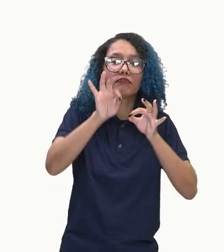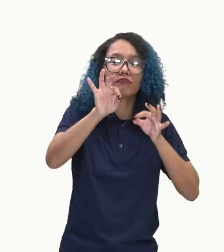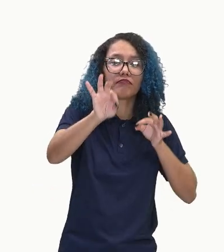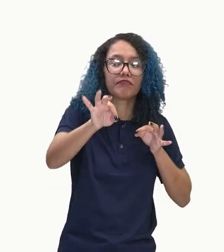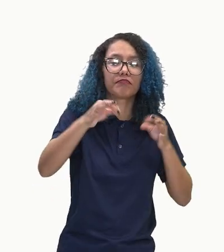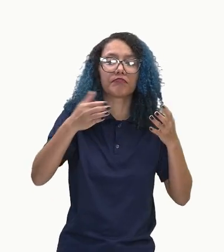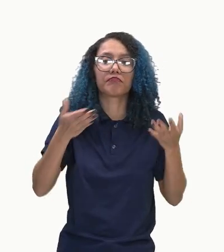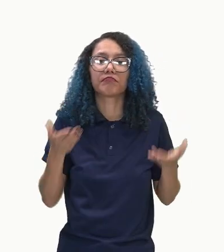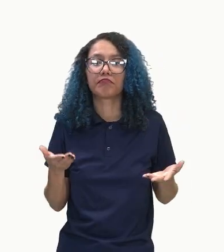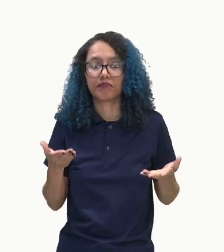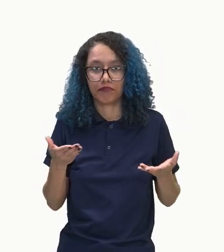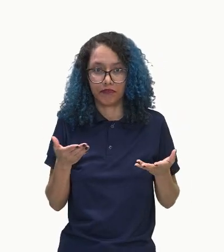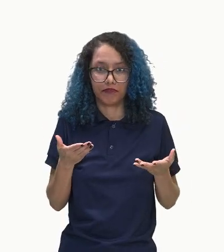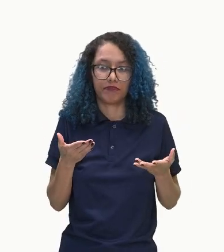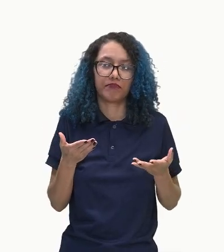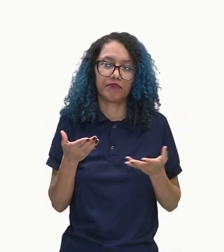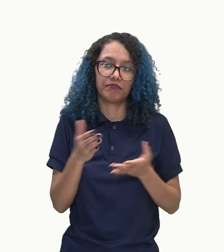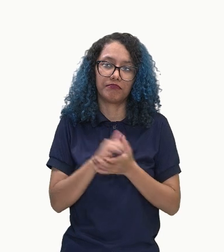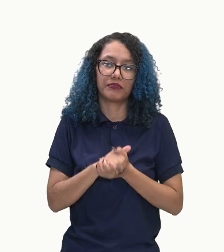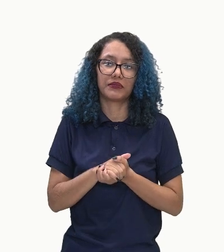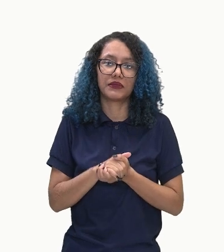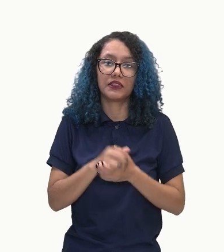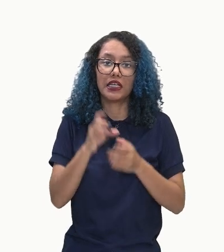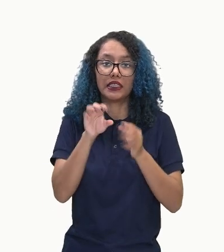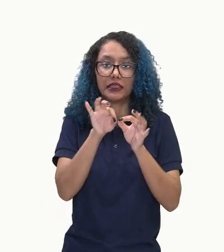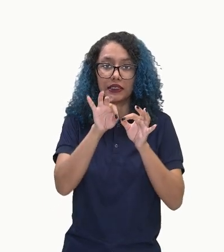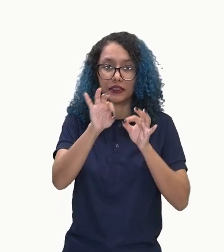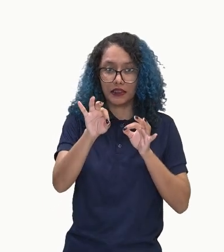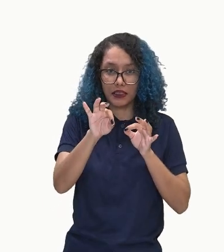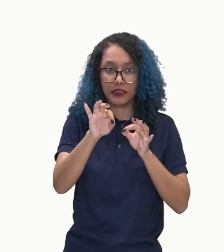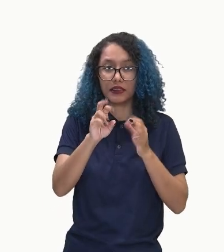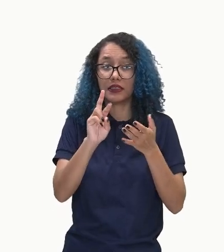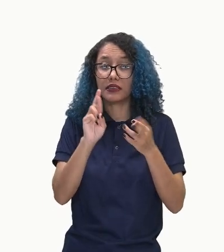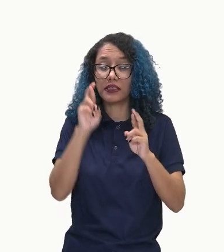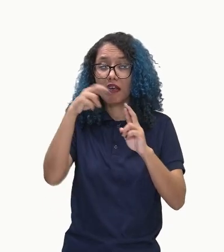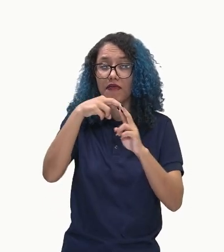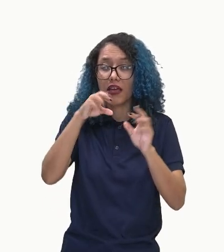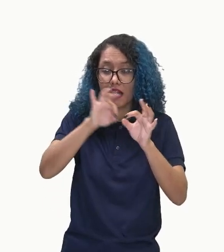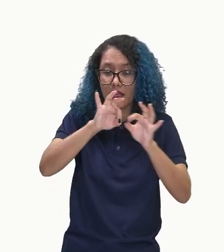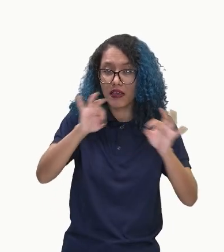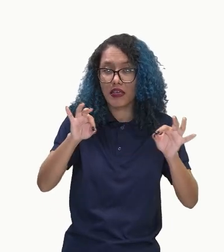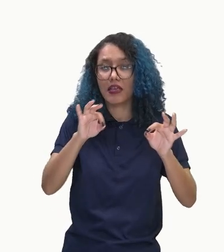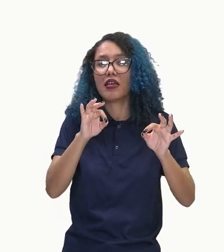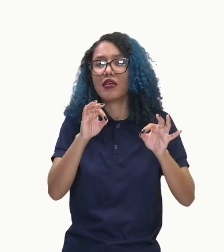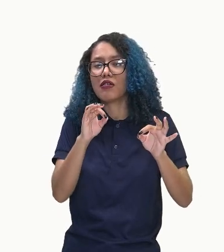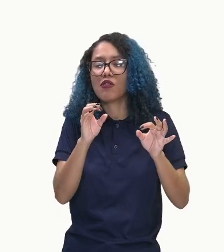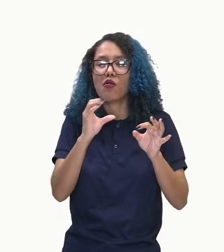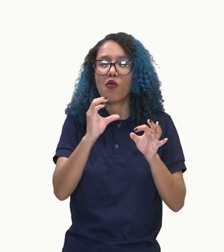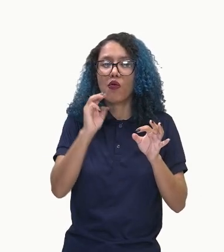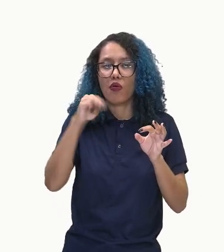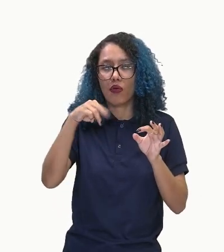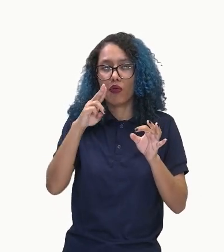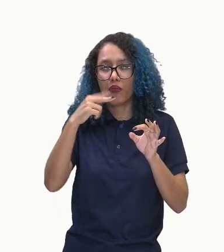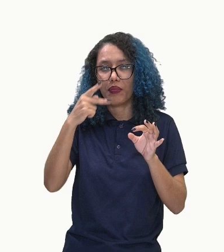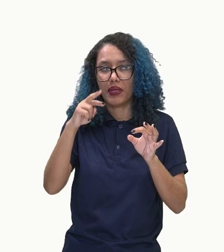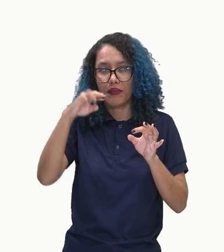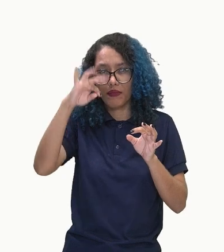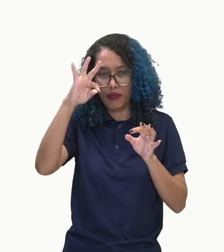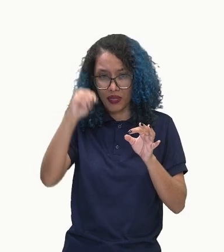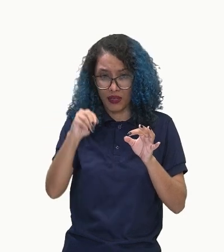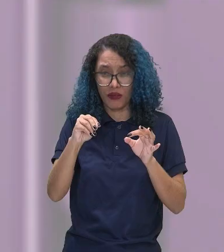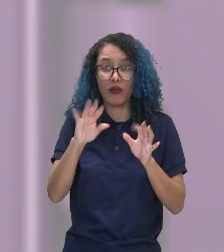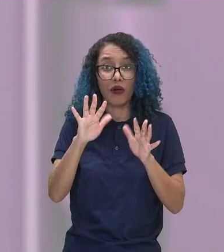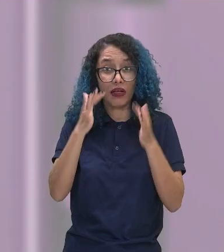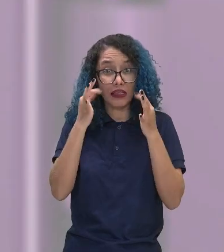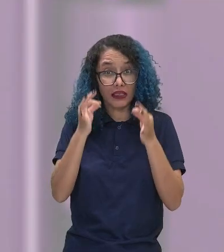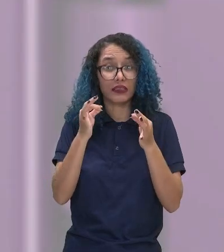percorre nada mais é do que o comprimento, tá bom? Bora pensar um pouquinho em qual o contexto aí, tá